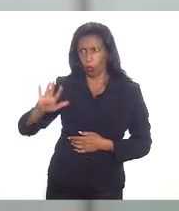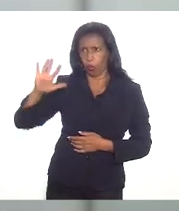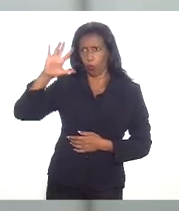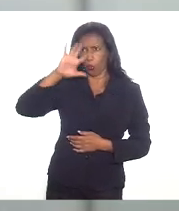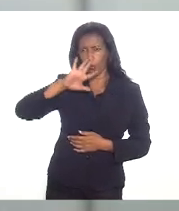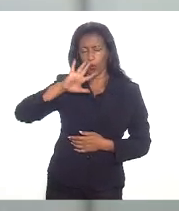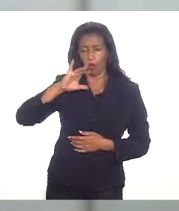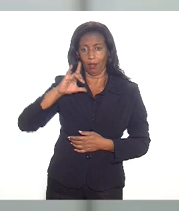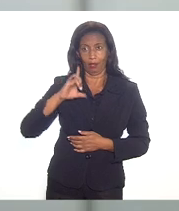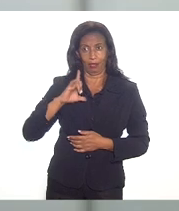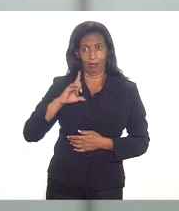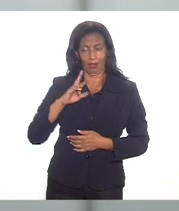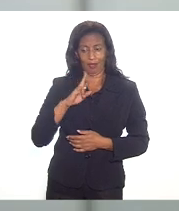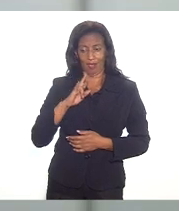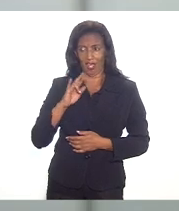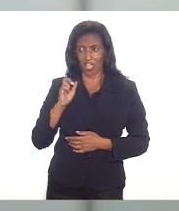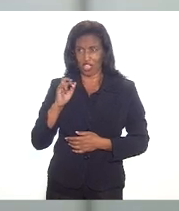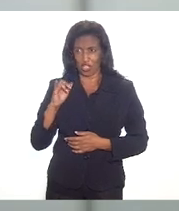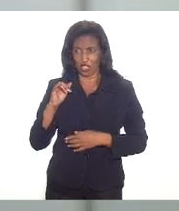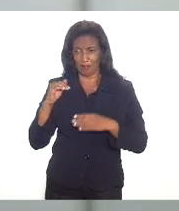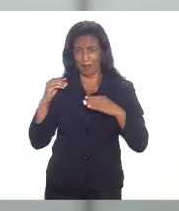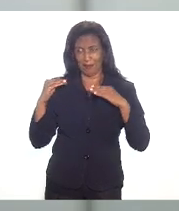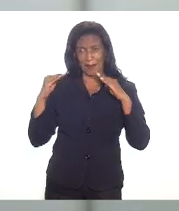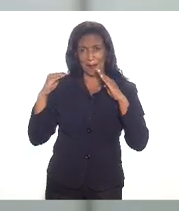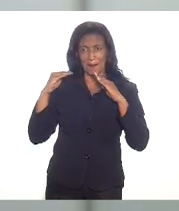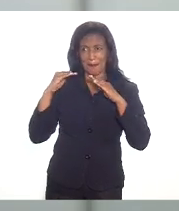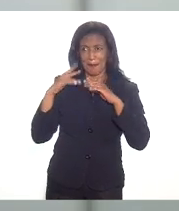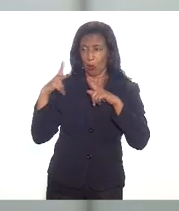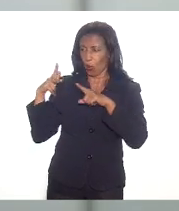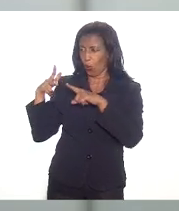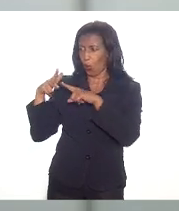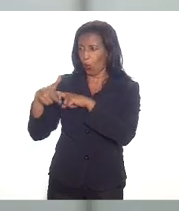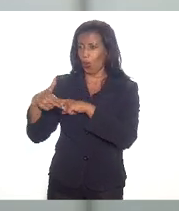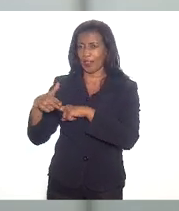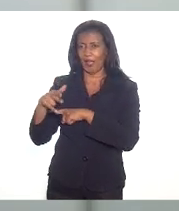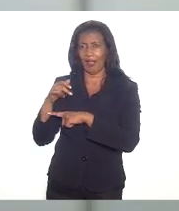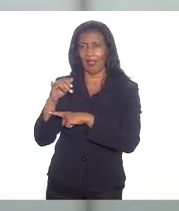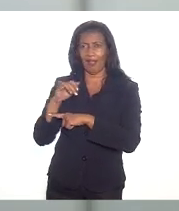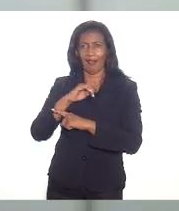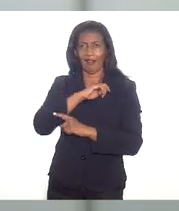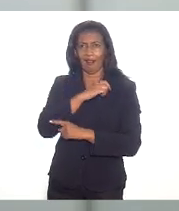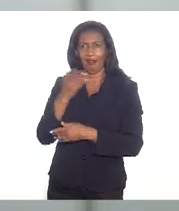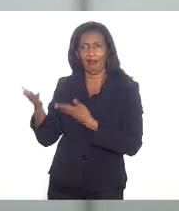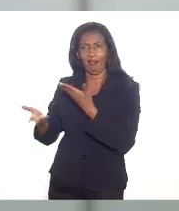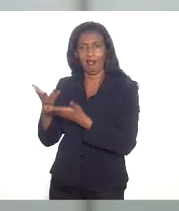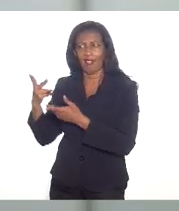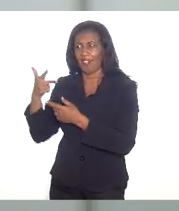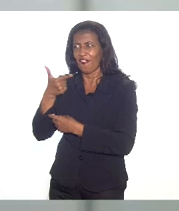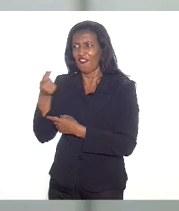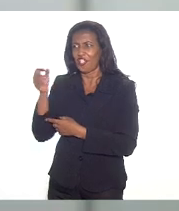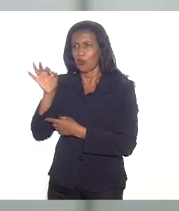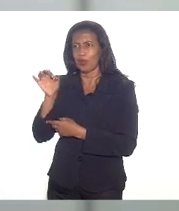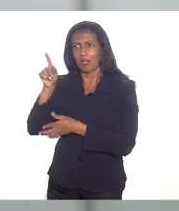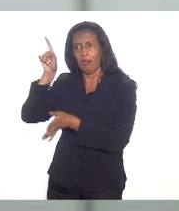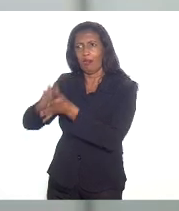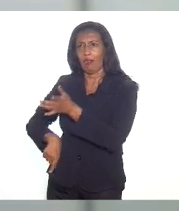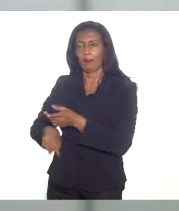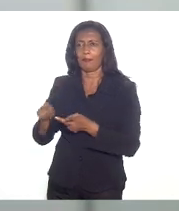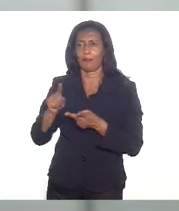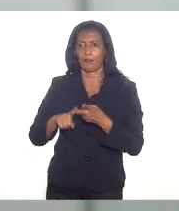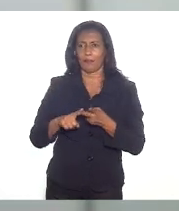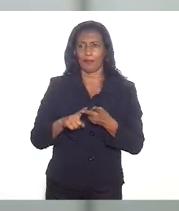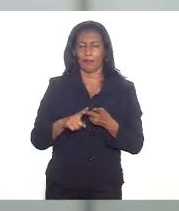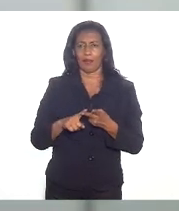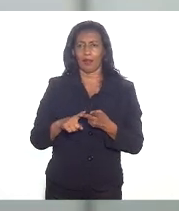vem do regime metas, para a gente cortar os incentivos fiscais de 20%, matar